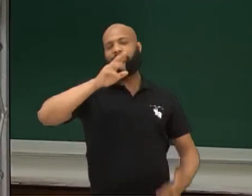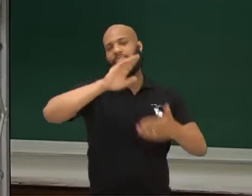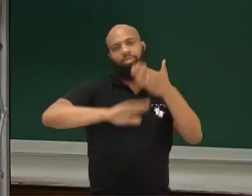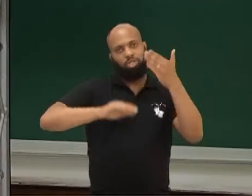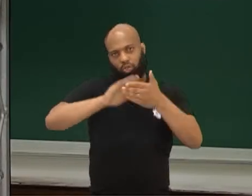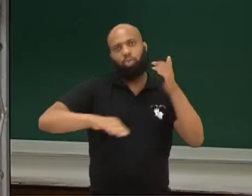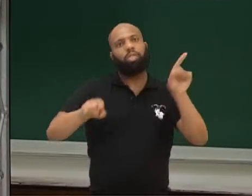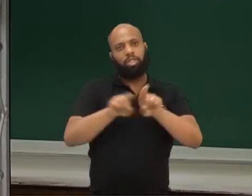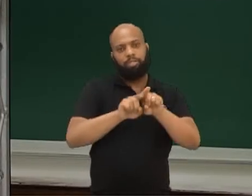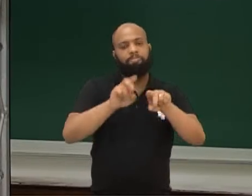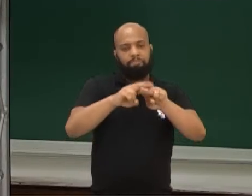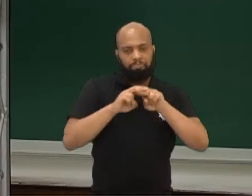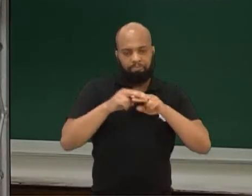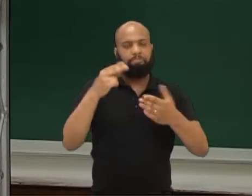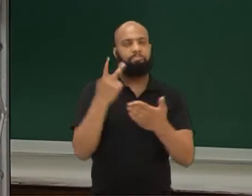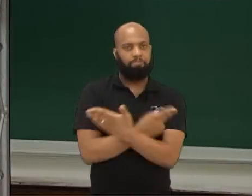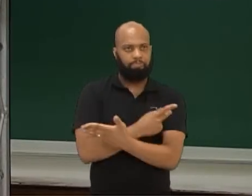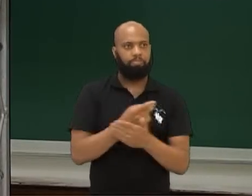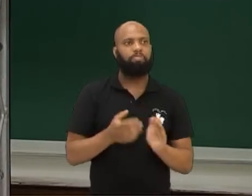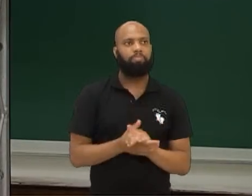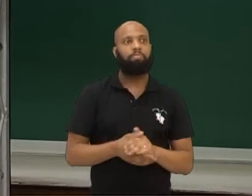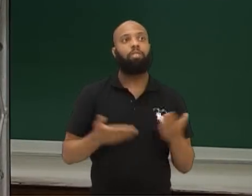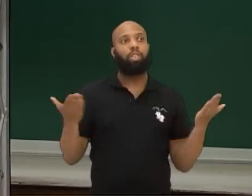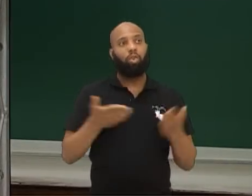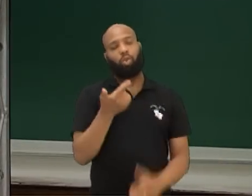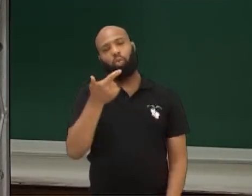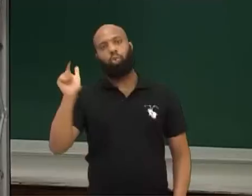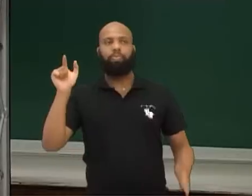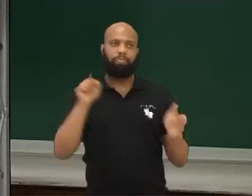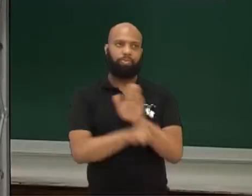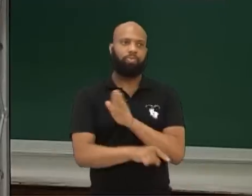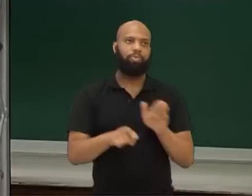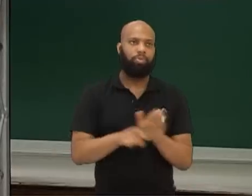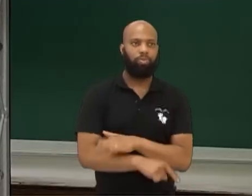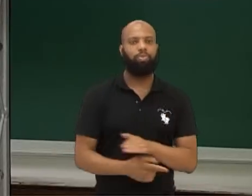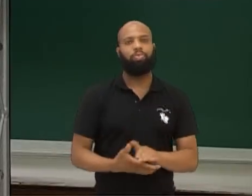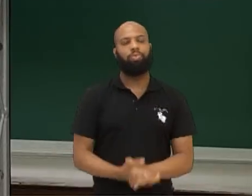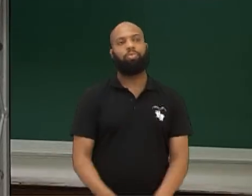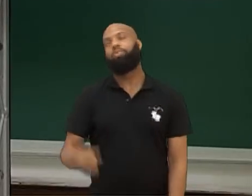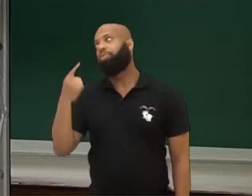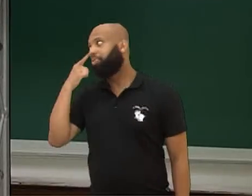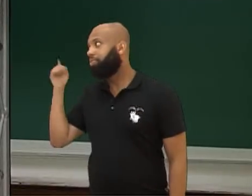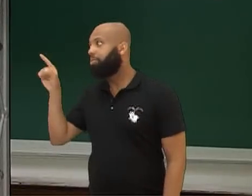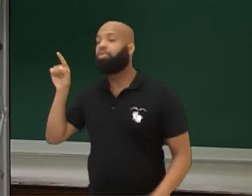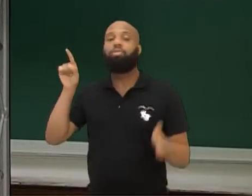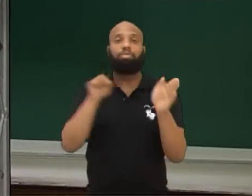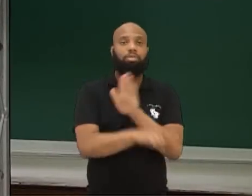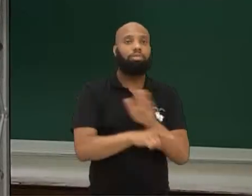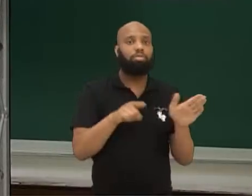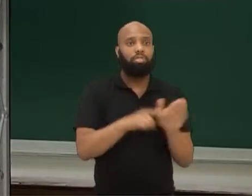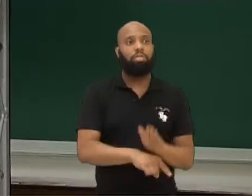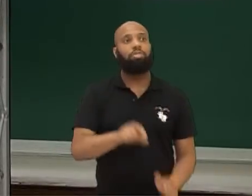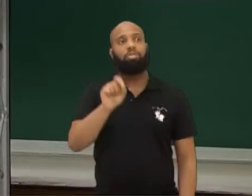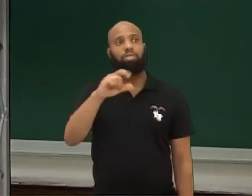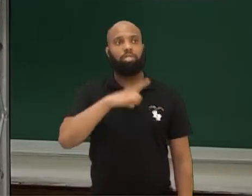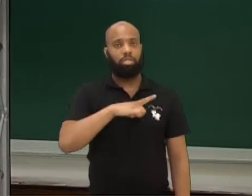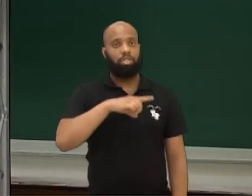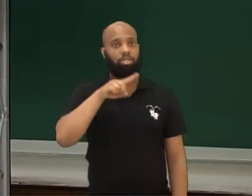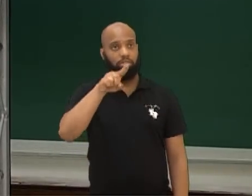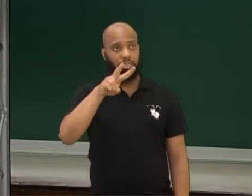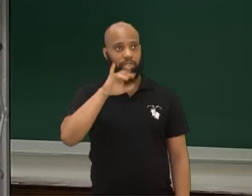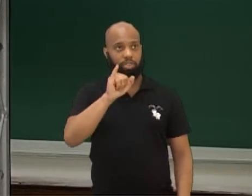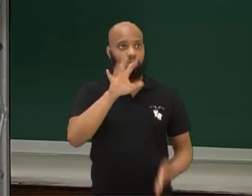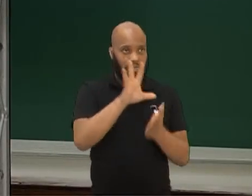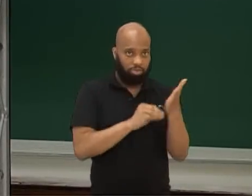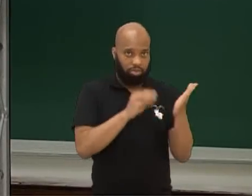isso também, tá? Vamos para mais um exercício? Ó, esse exercício, eu vou dar um tempo para